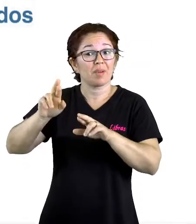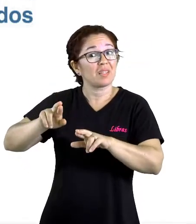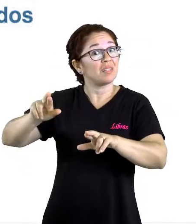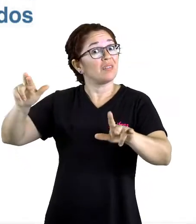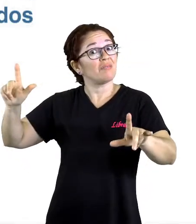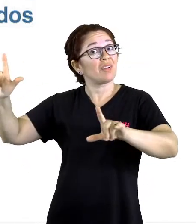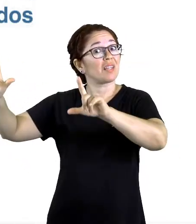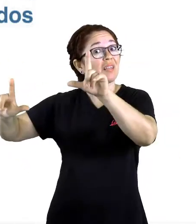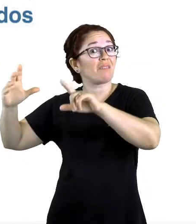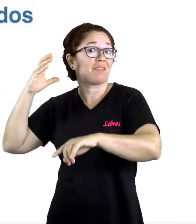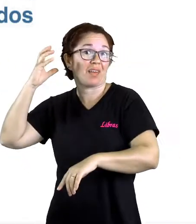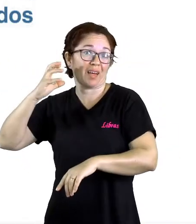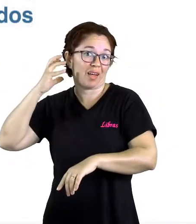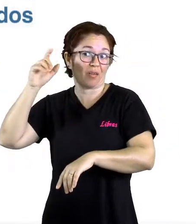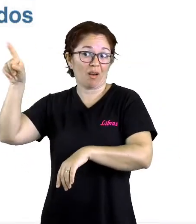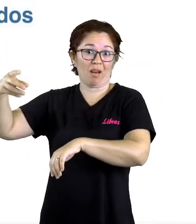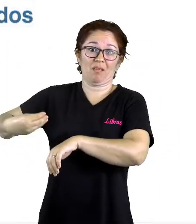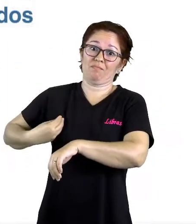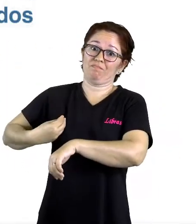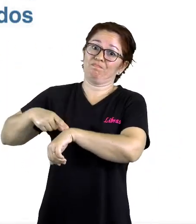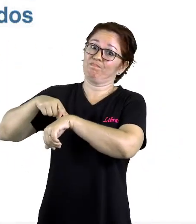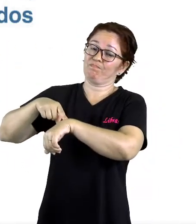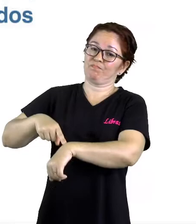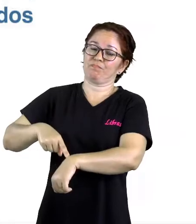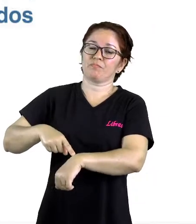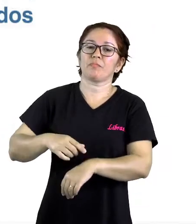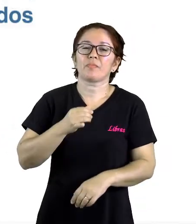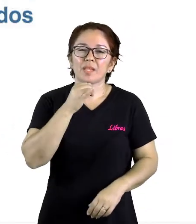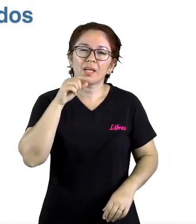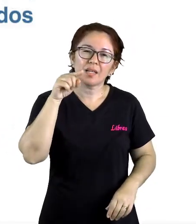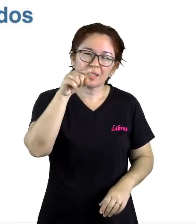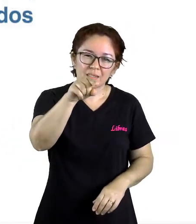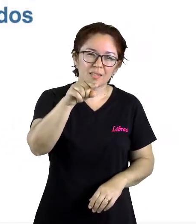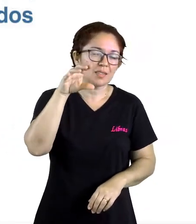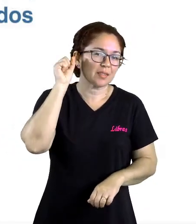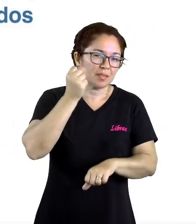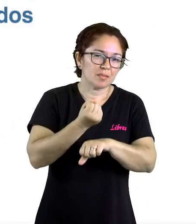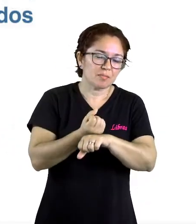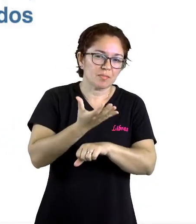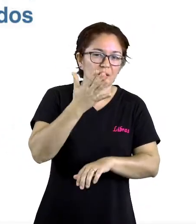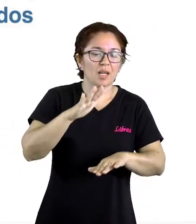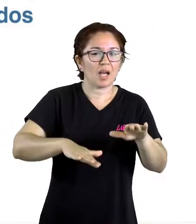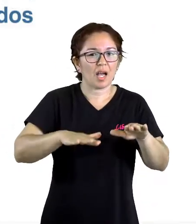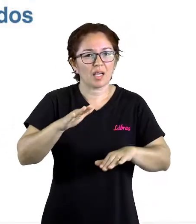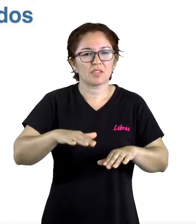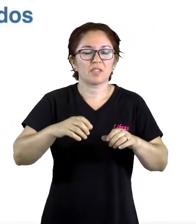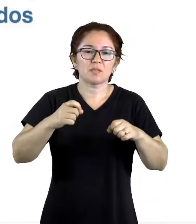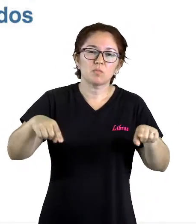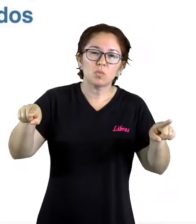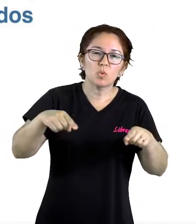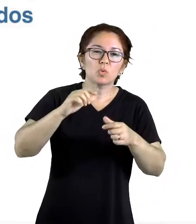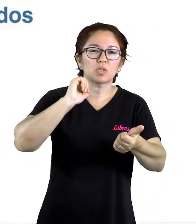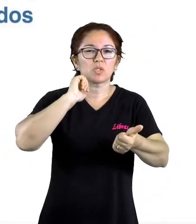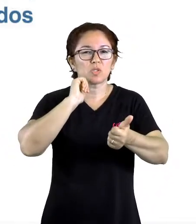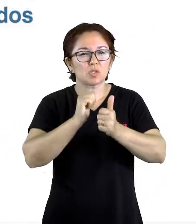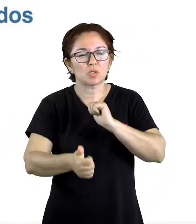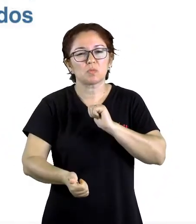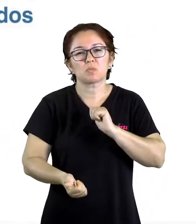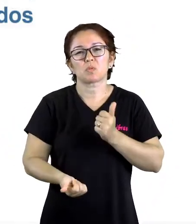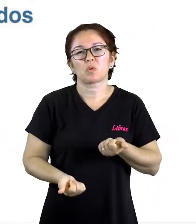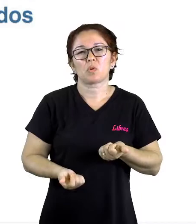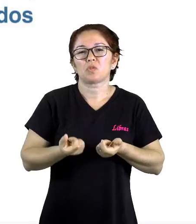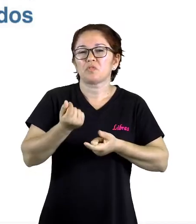exemplo. Eles podem abordar vários assuntos, como música, notícias, esportes, finanças e, no caso do